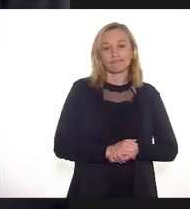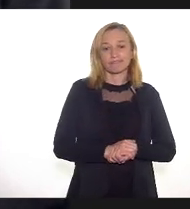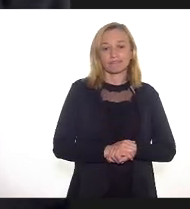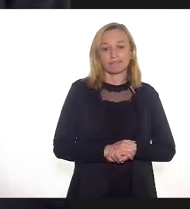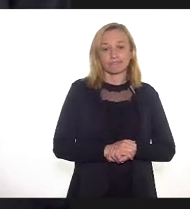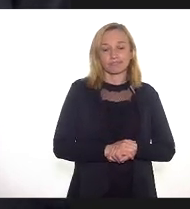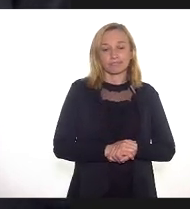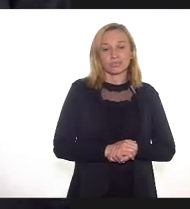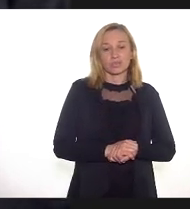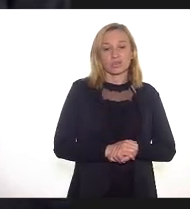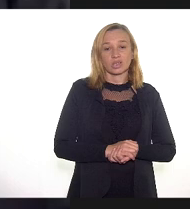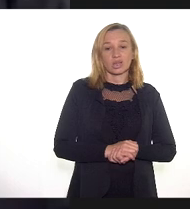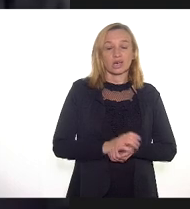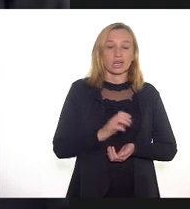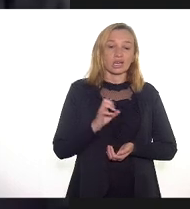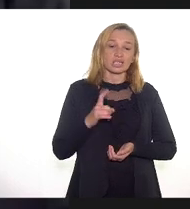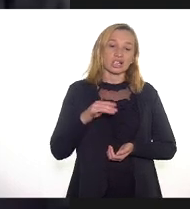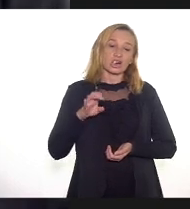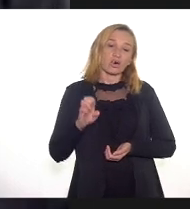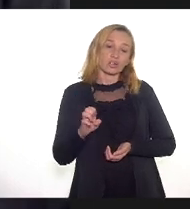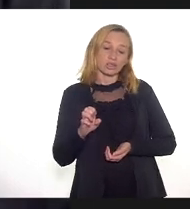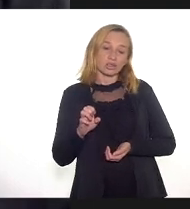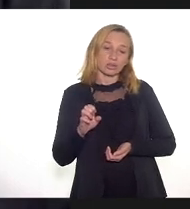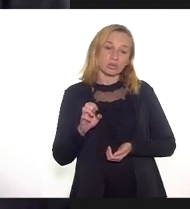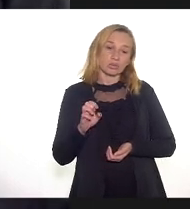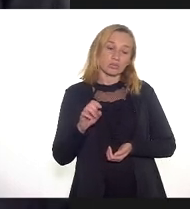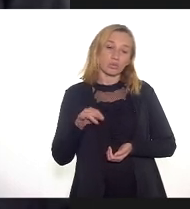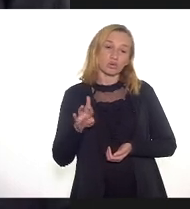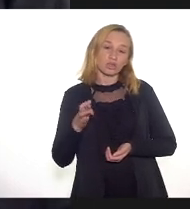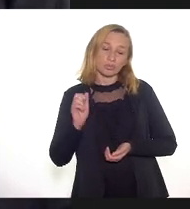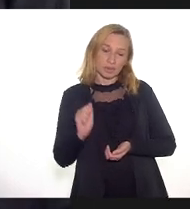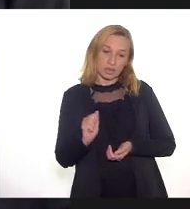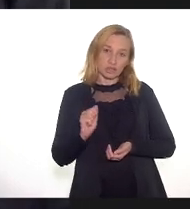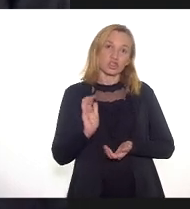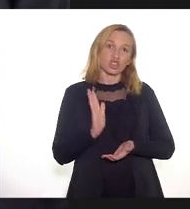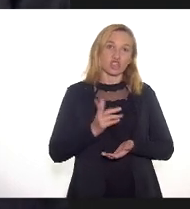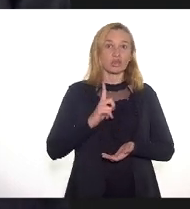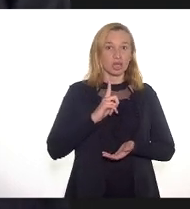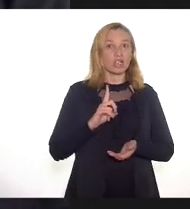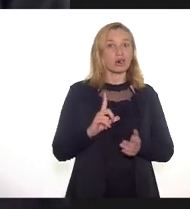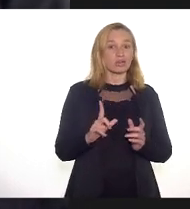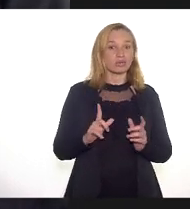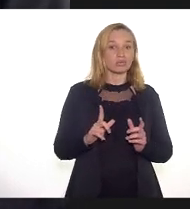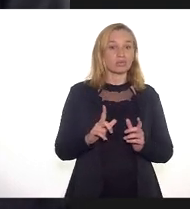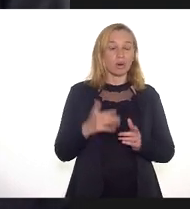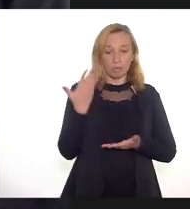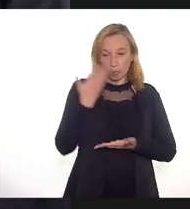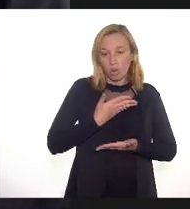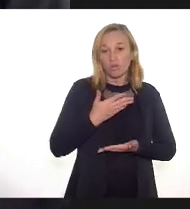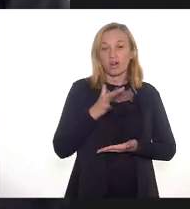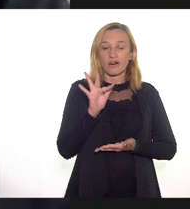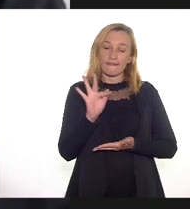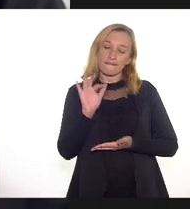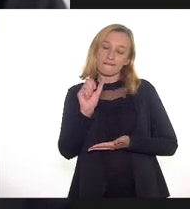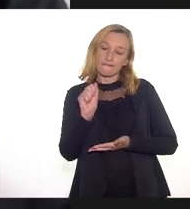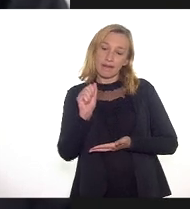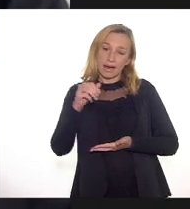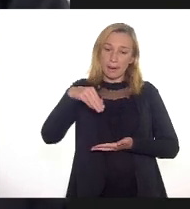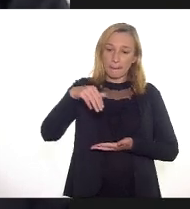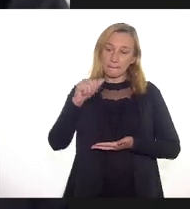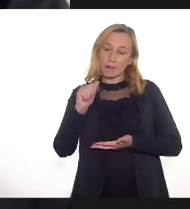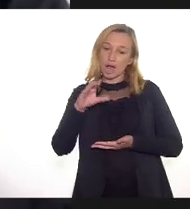E no caso da esclerose múltipla também. Então, já tem algum efeito, né, farmacológico realmente